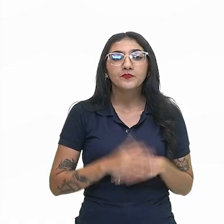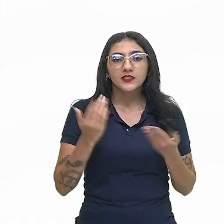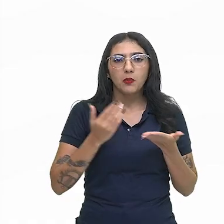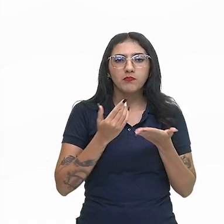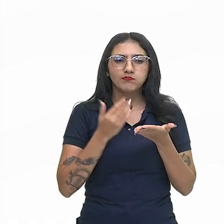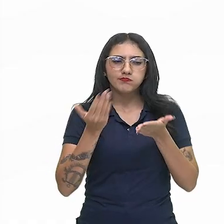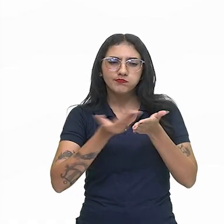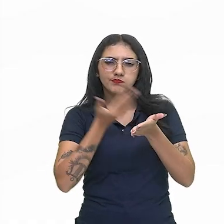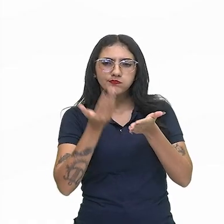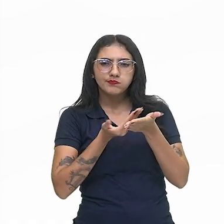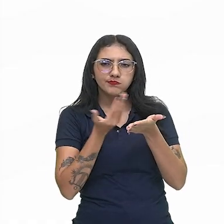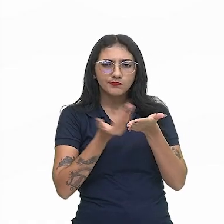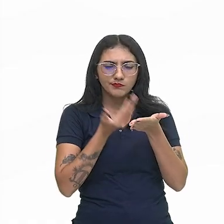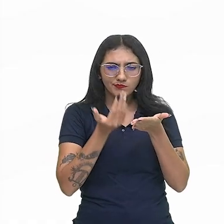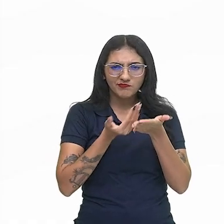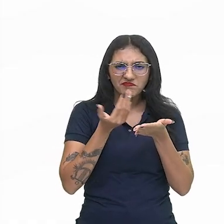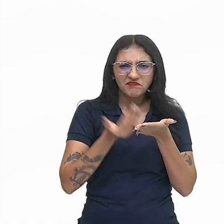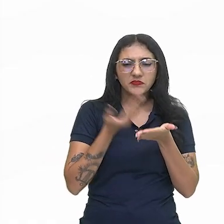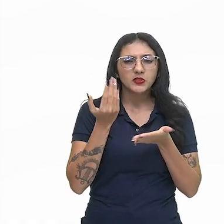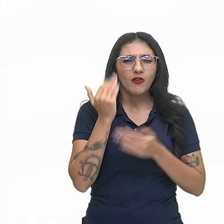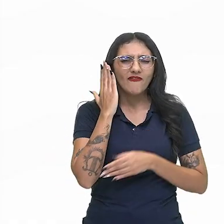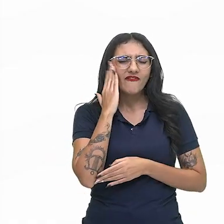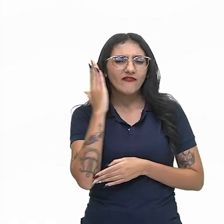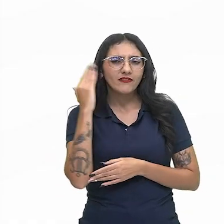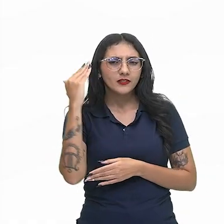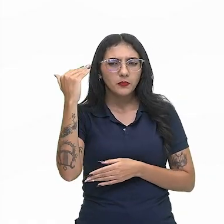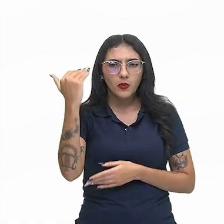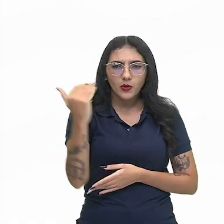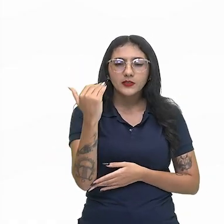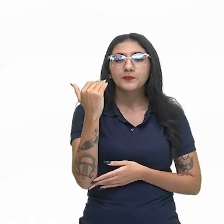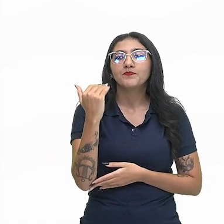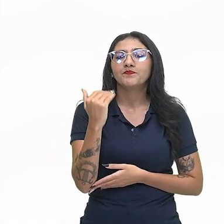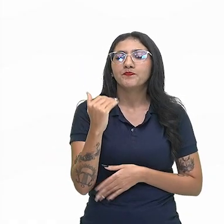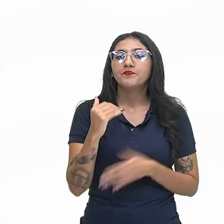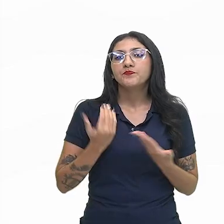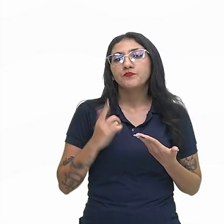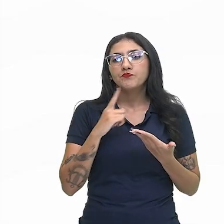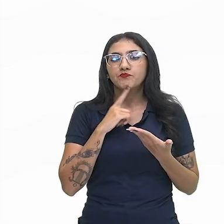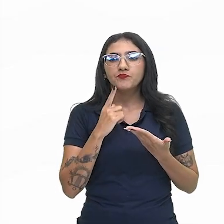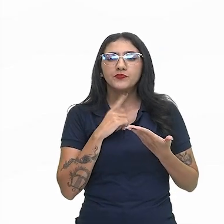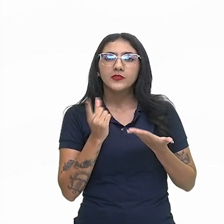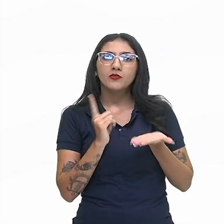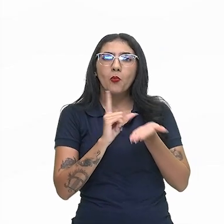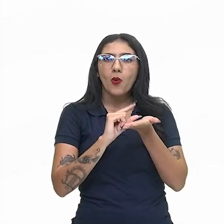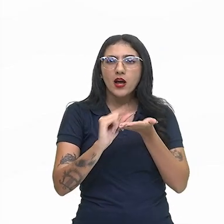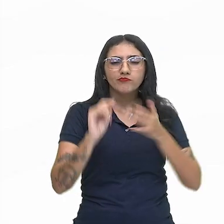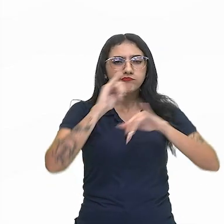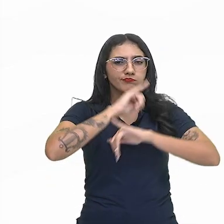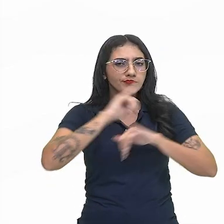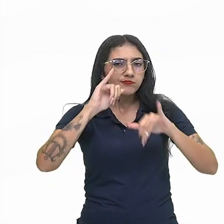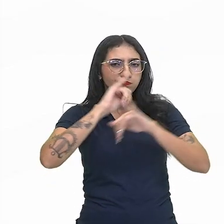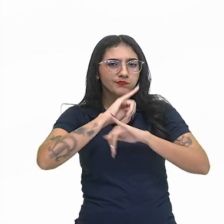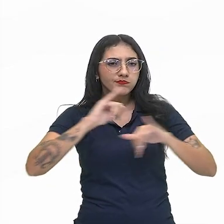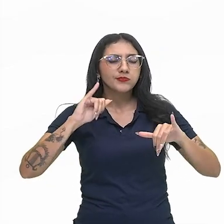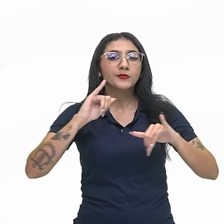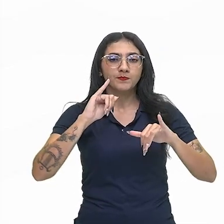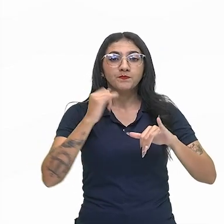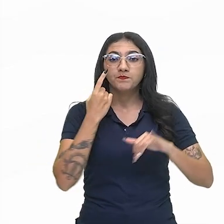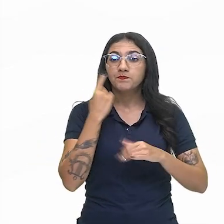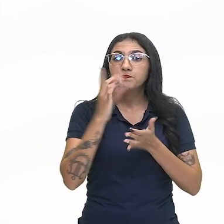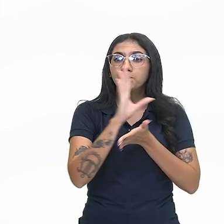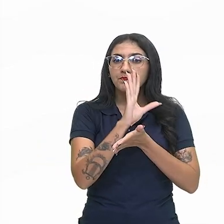é uma revista internacional, muito reconhecida. Em um dos seus artigos, ela diz o seguinte, anotem